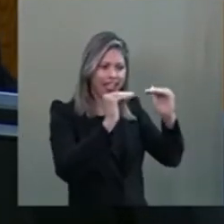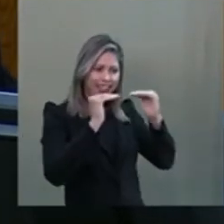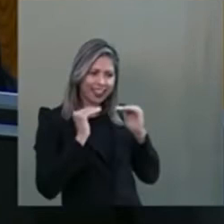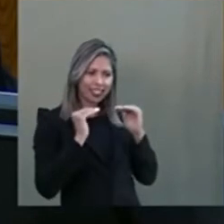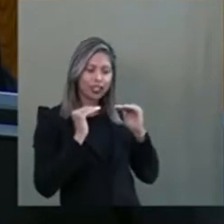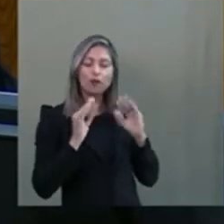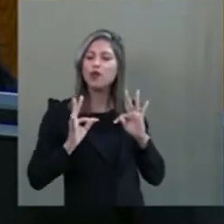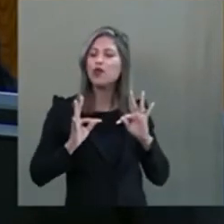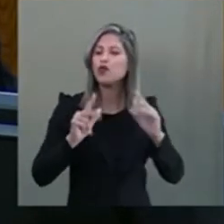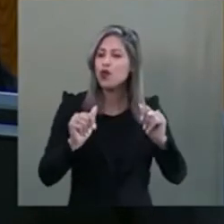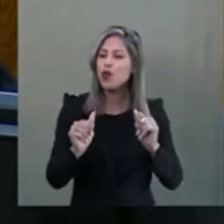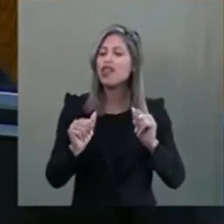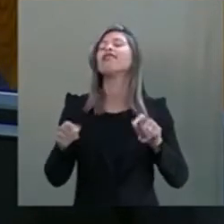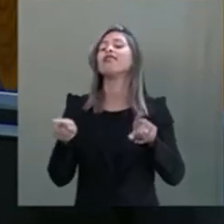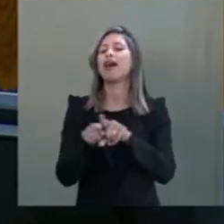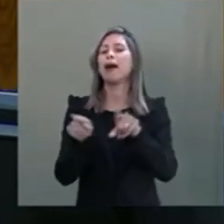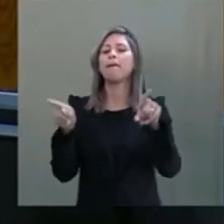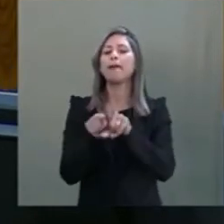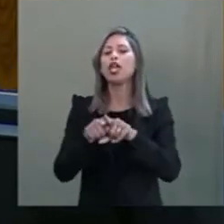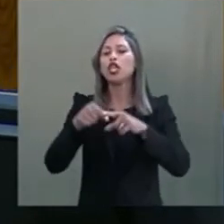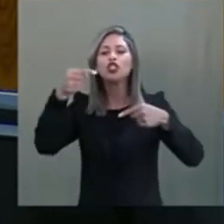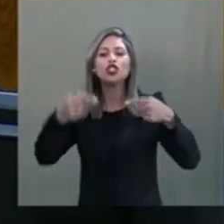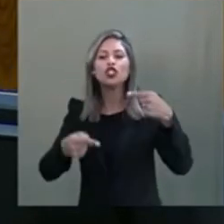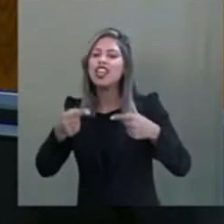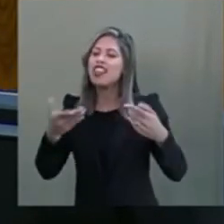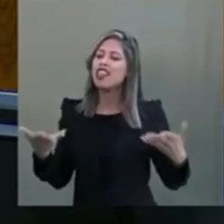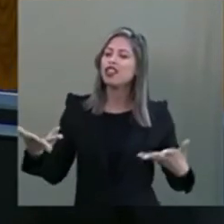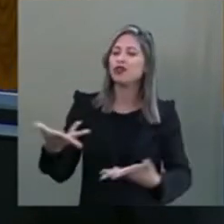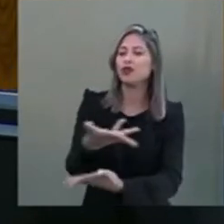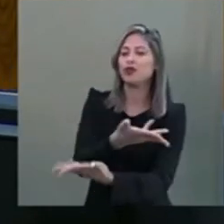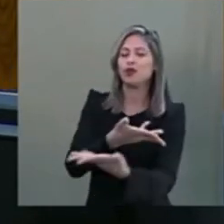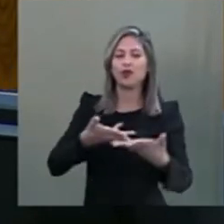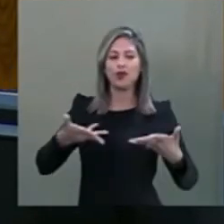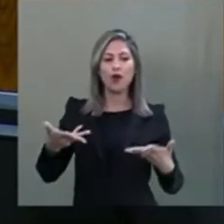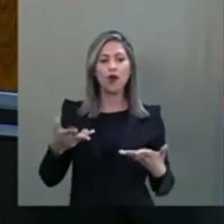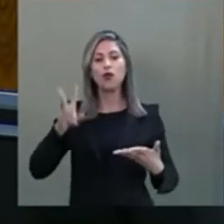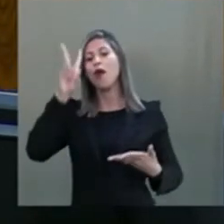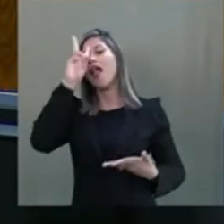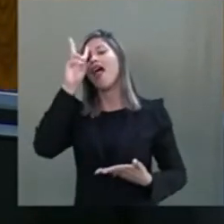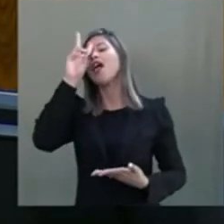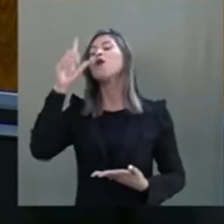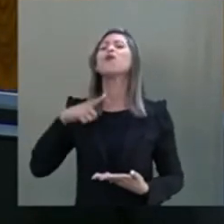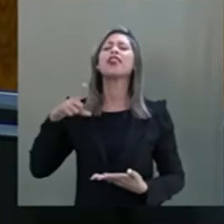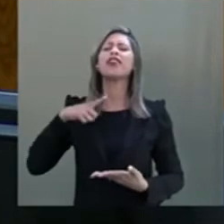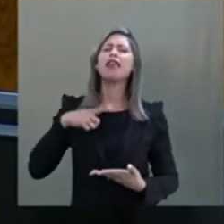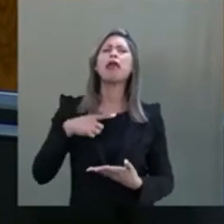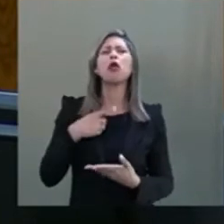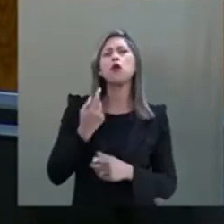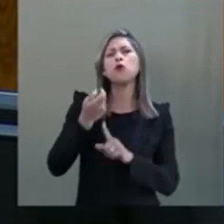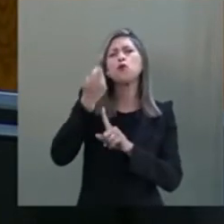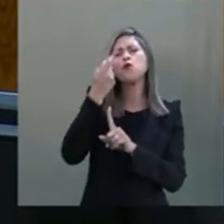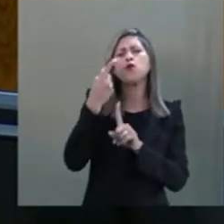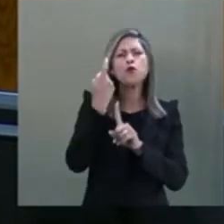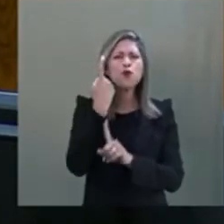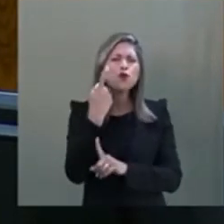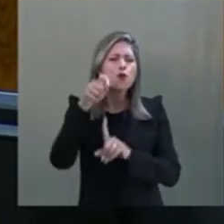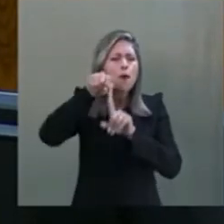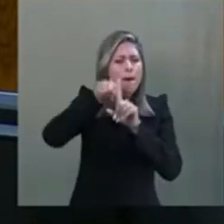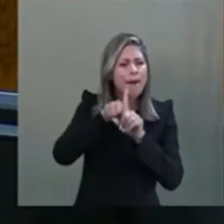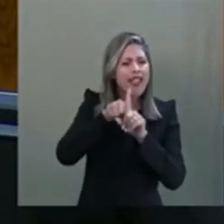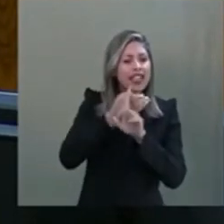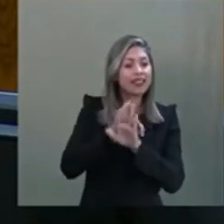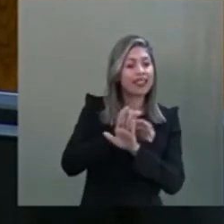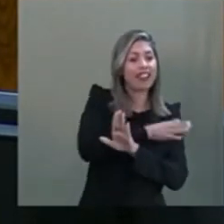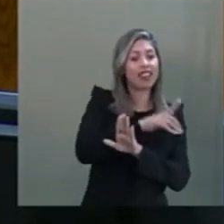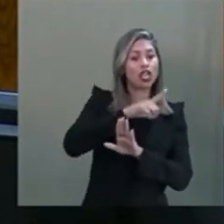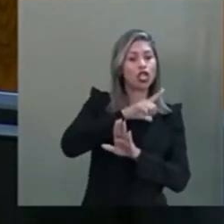sobretudo, o respeito às divergências. Lembro que daqui a menos de um mês, os brasileiros e